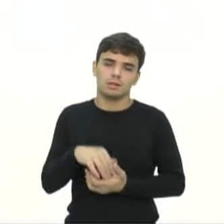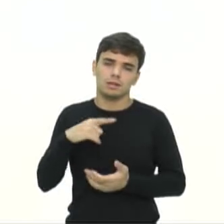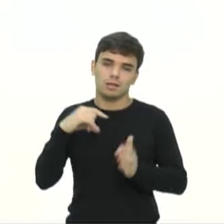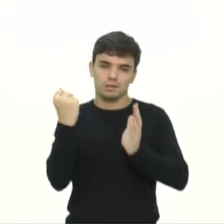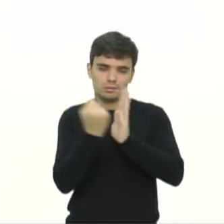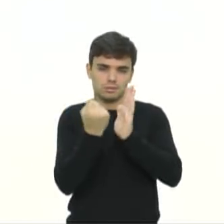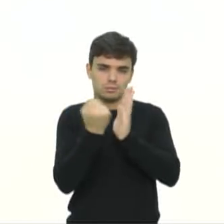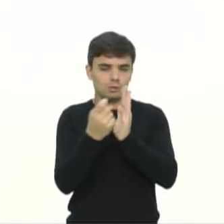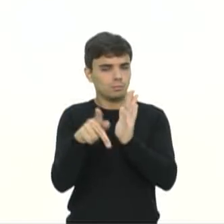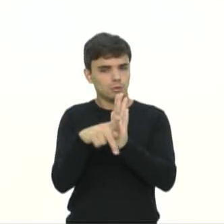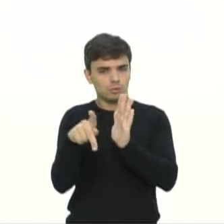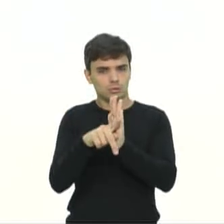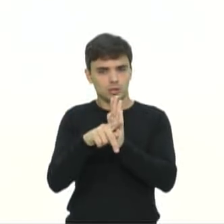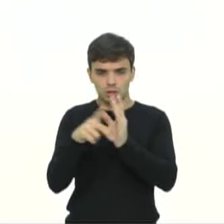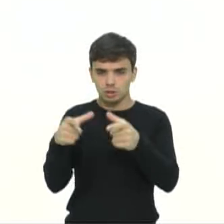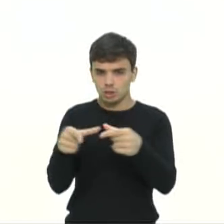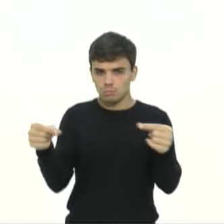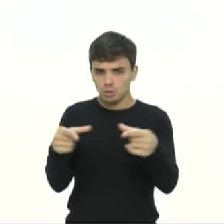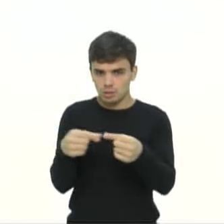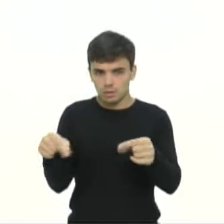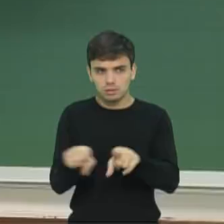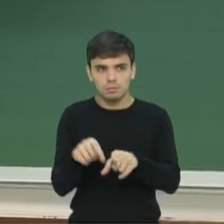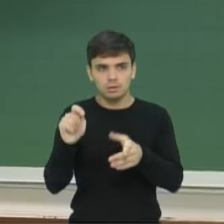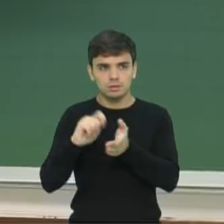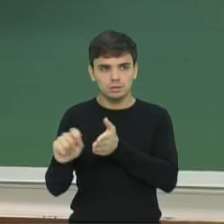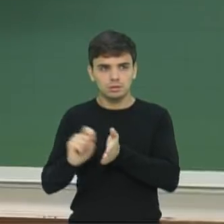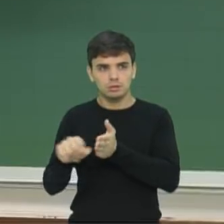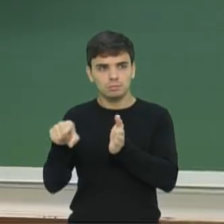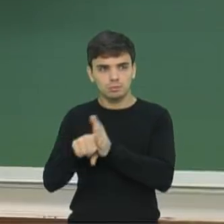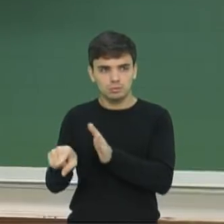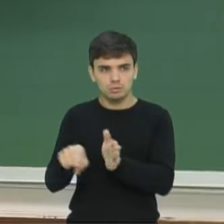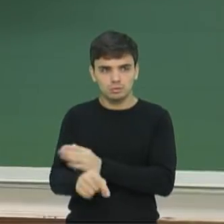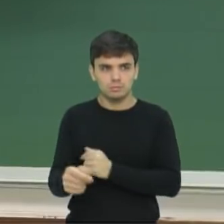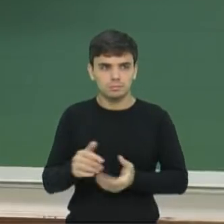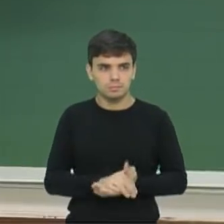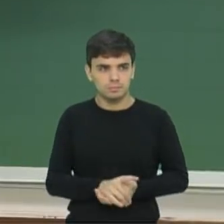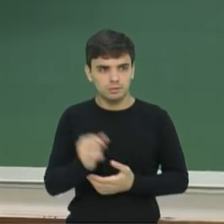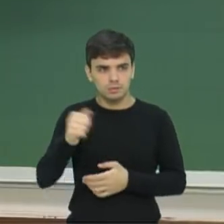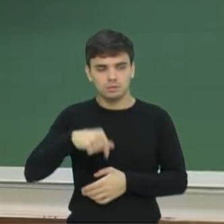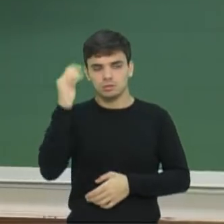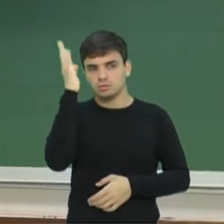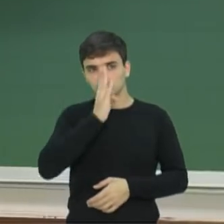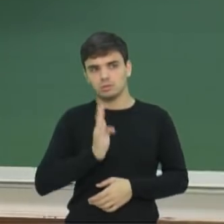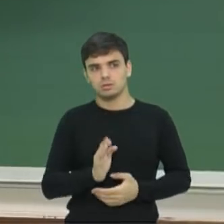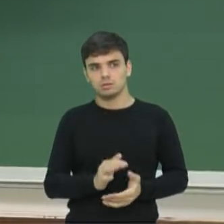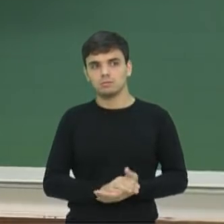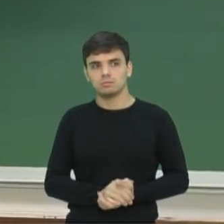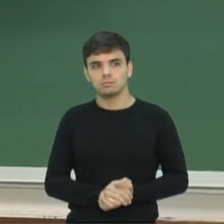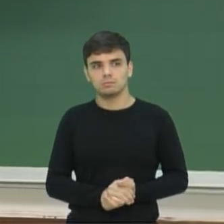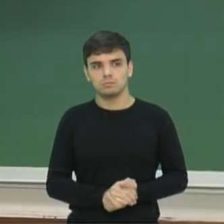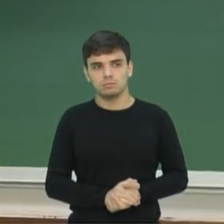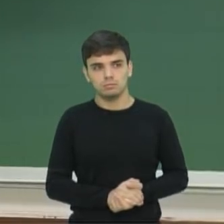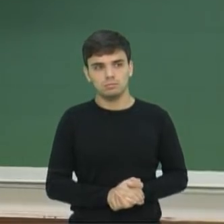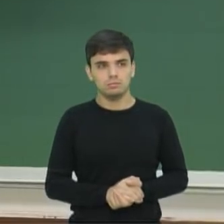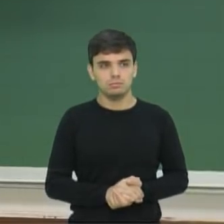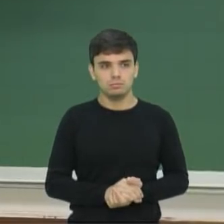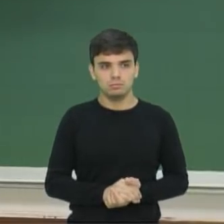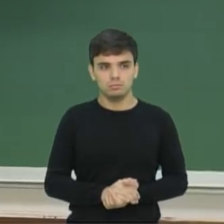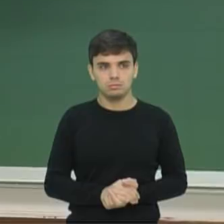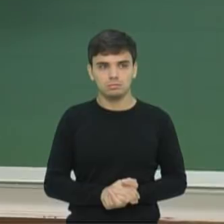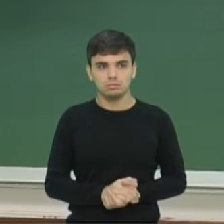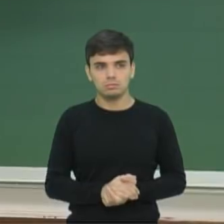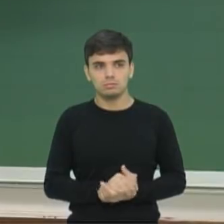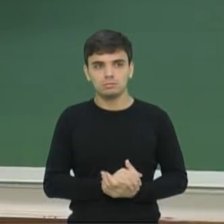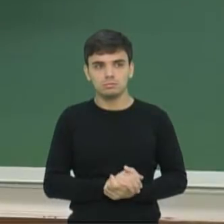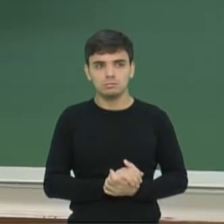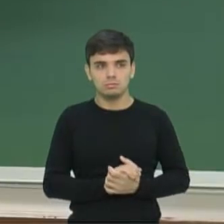e aqui é escrito em português. Então temos as faixas do judô no Brasil, faixas básicas, né, do judô no Brasil, nas